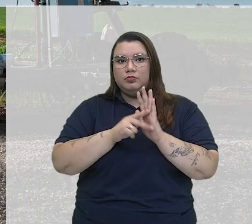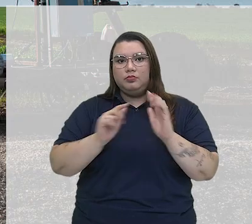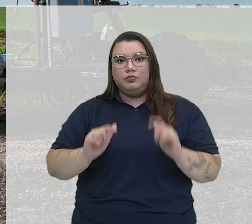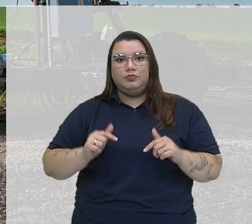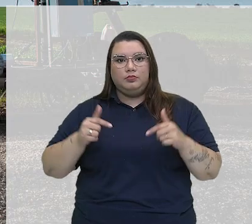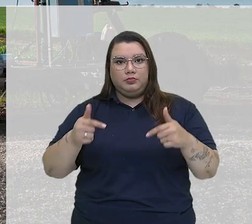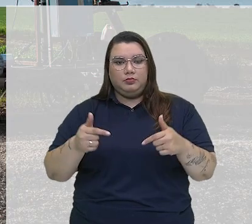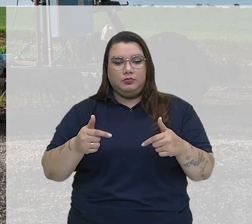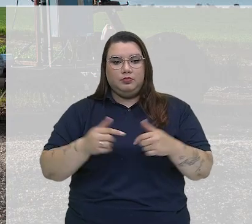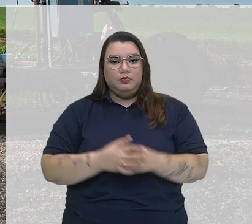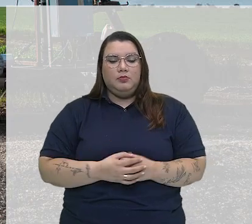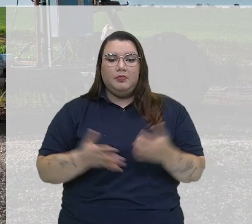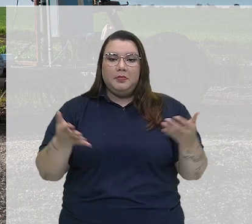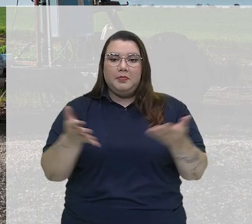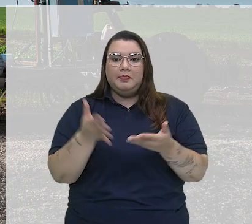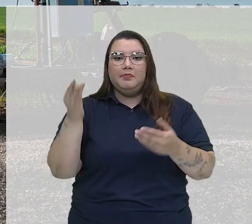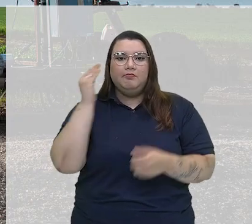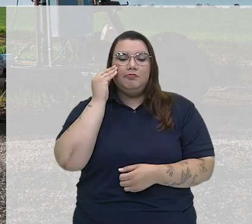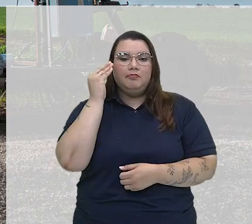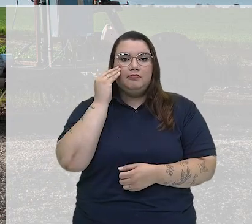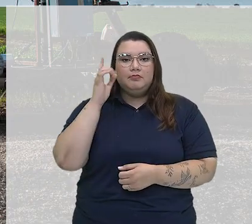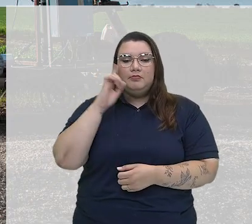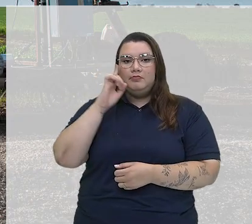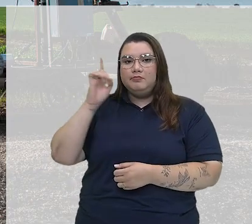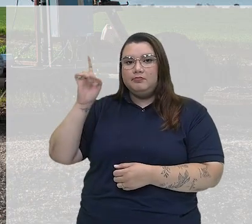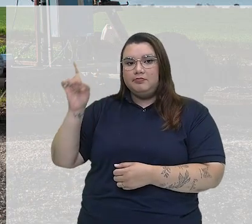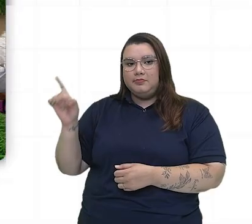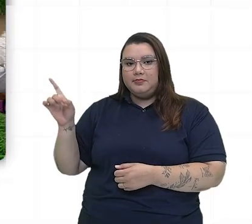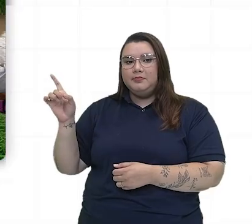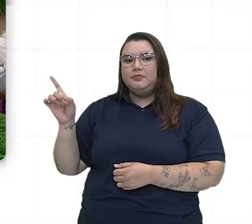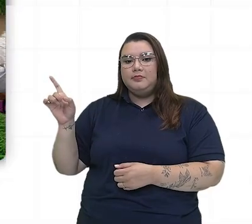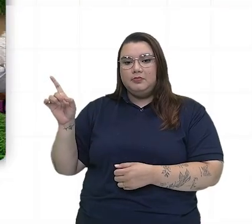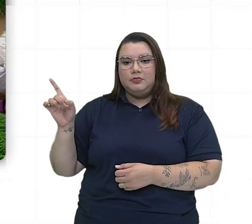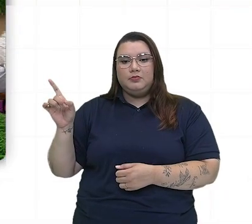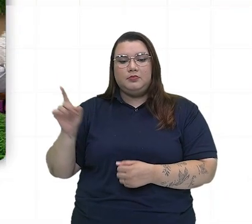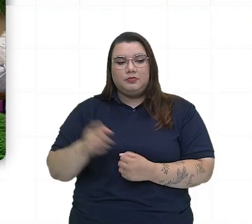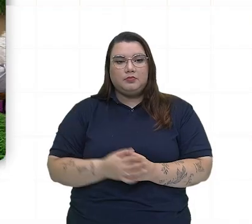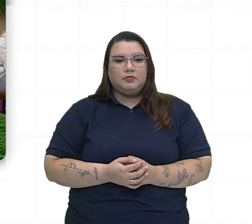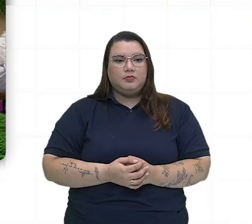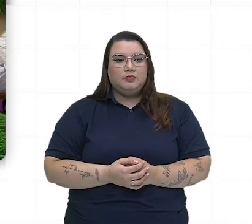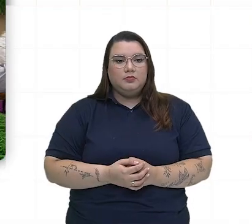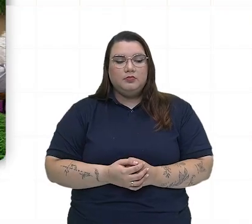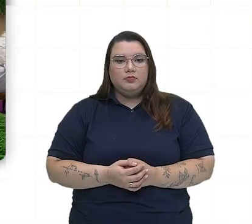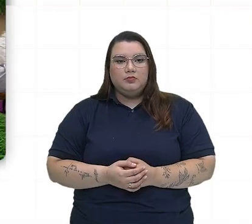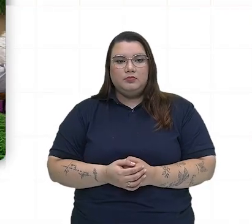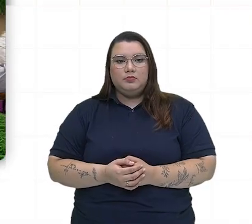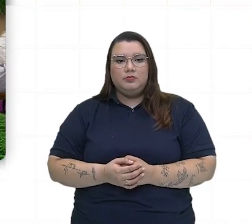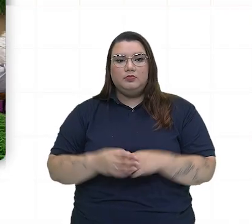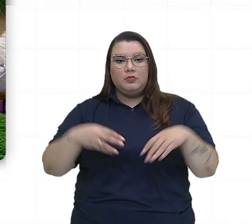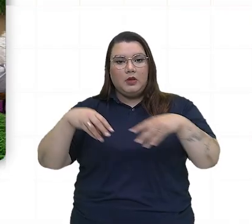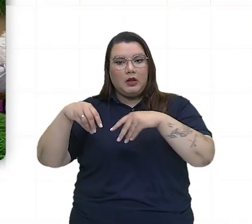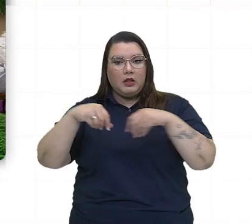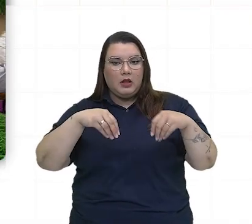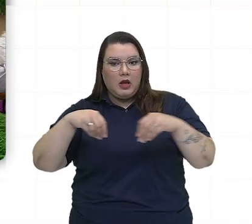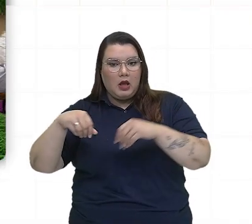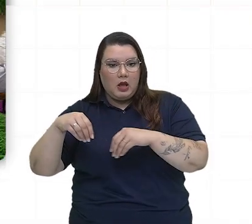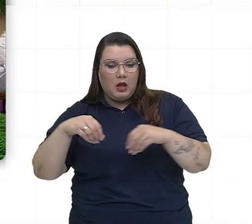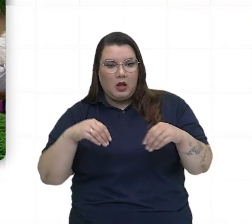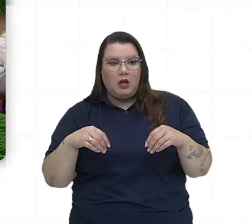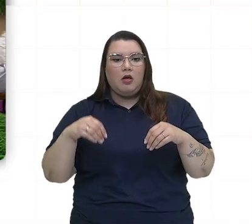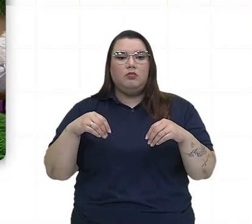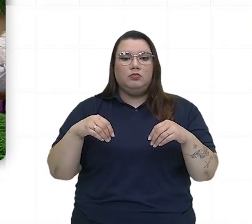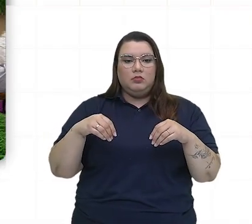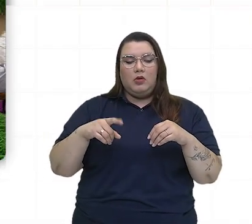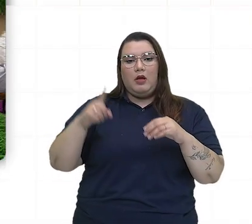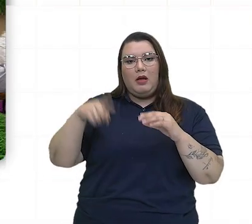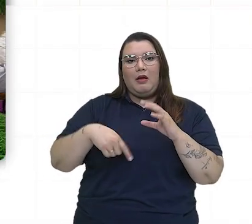dessas atividades. Então, vamos verificar aí na nossa primeira cartela que o solo é um